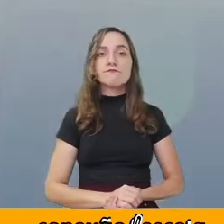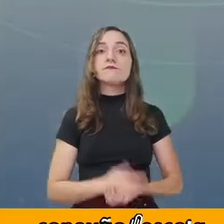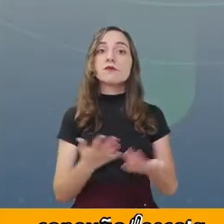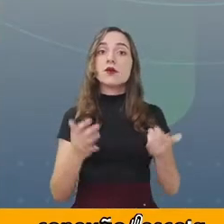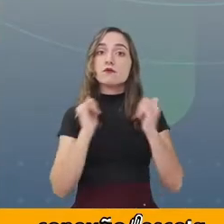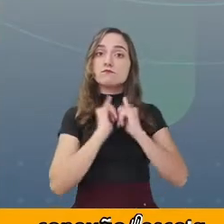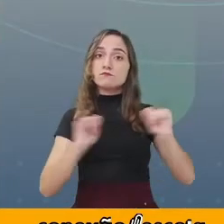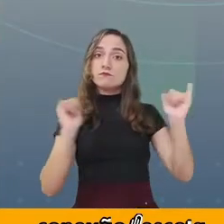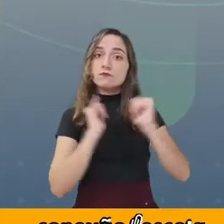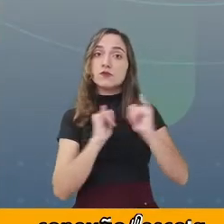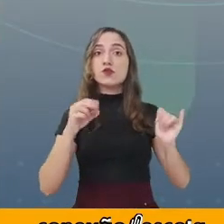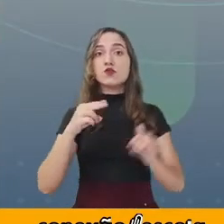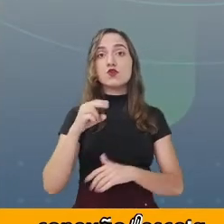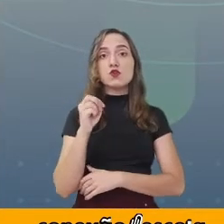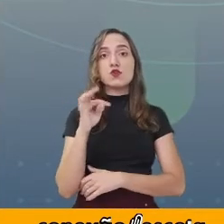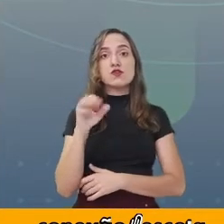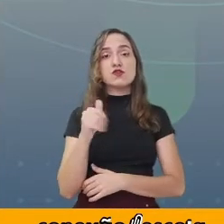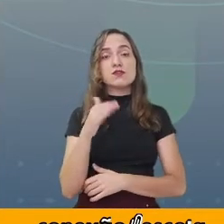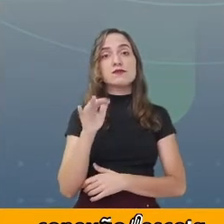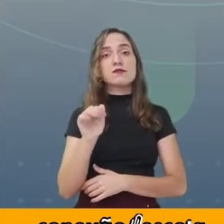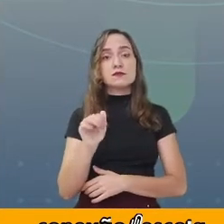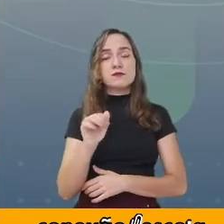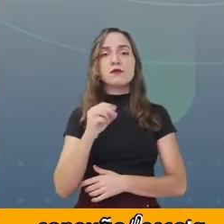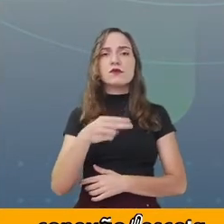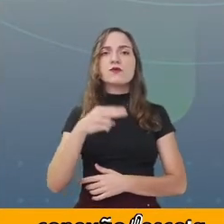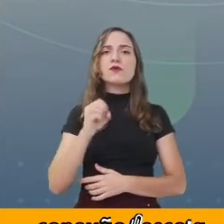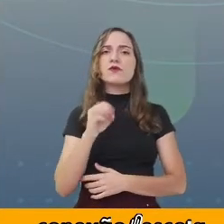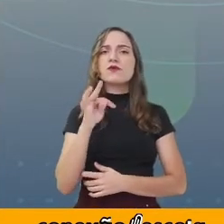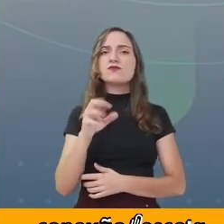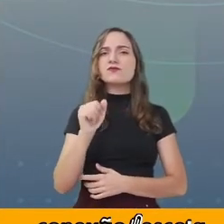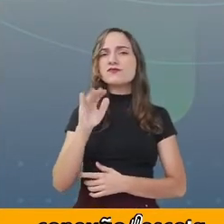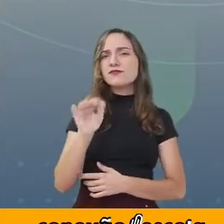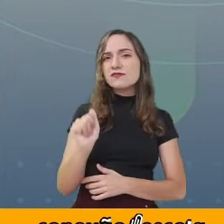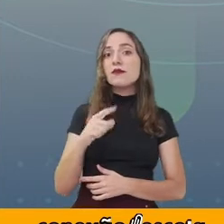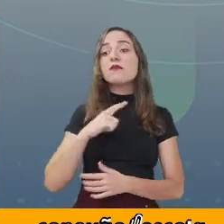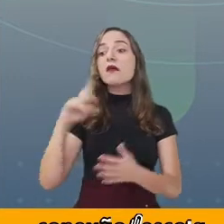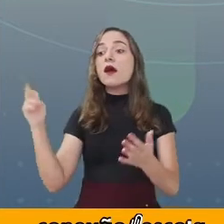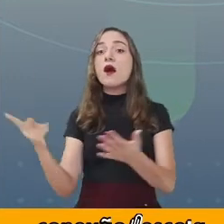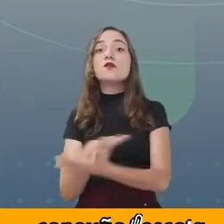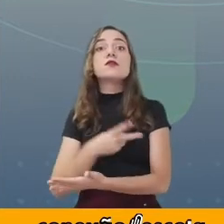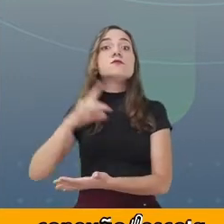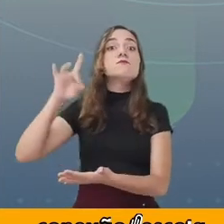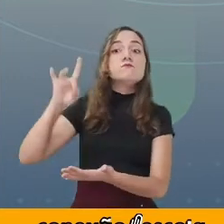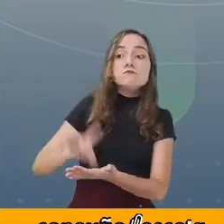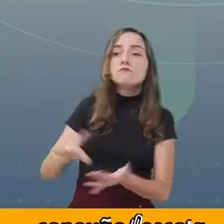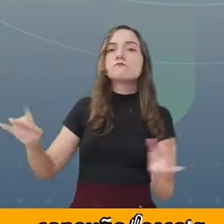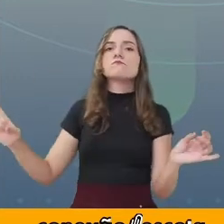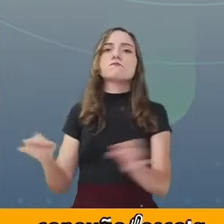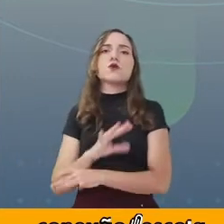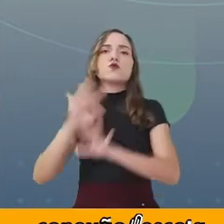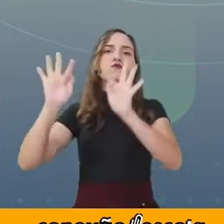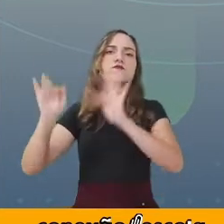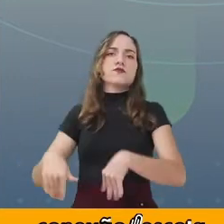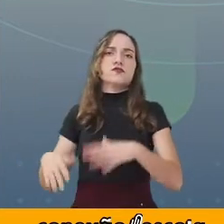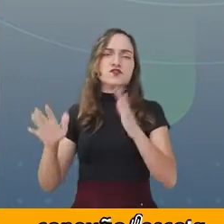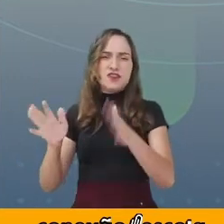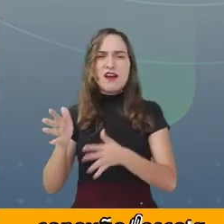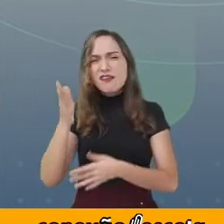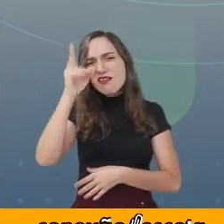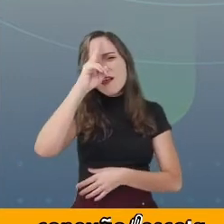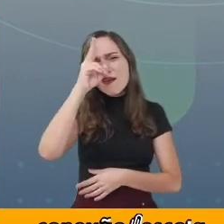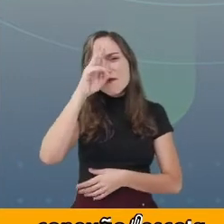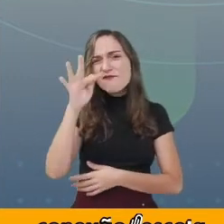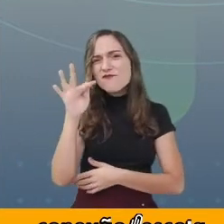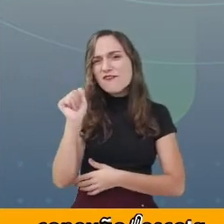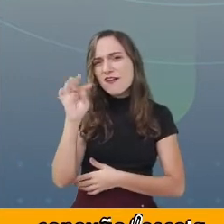Então, na notícia, nós temos o fato, o acontecimento acabado, certo? Lembra que